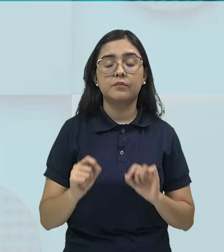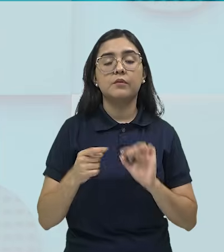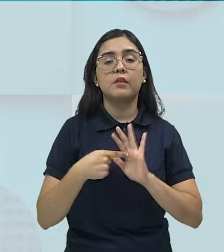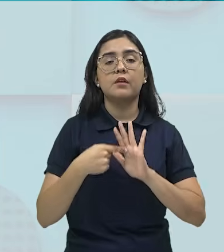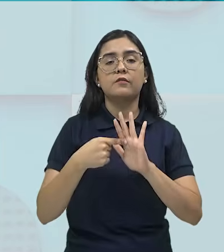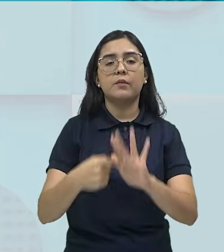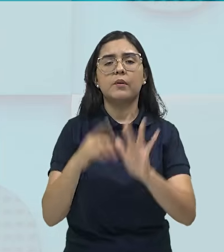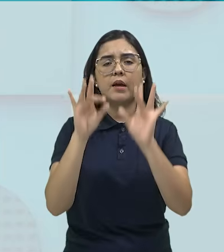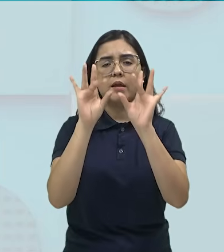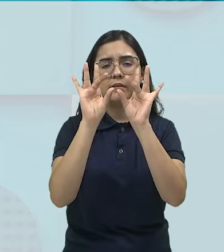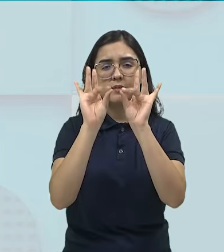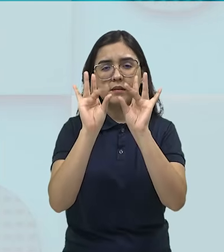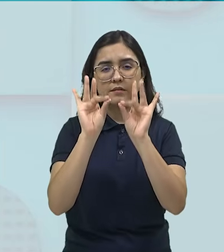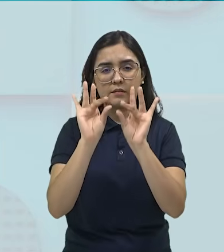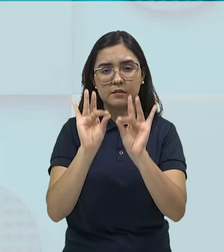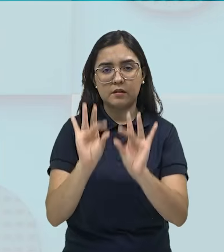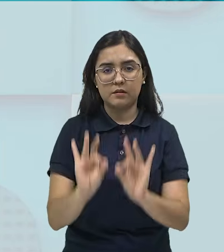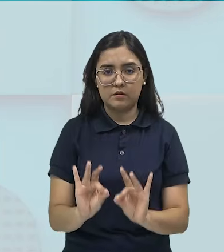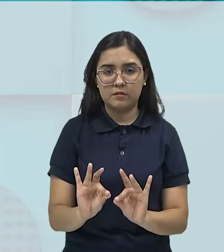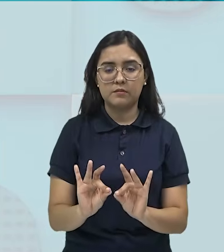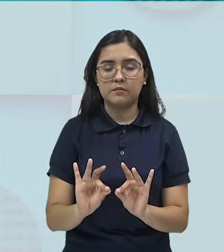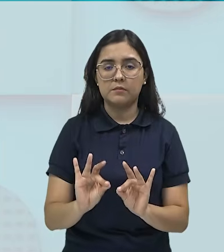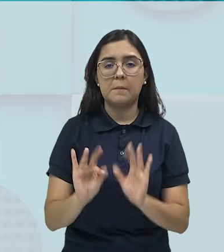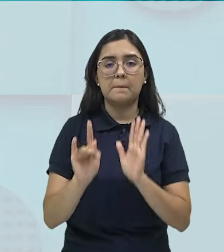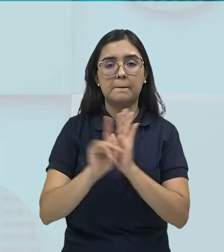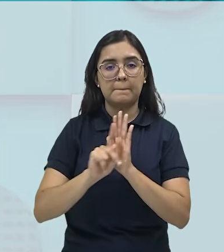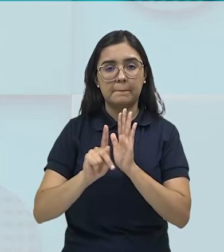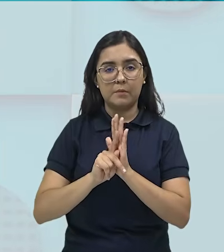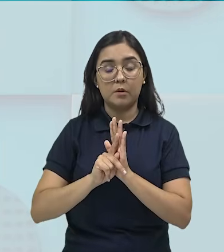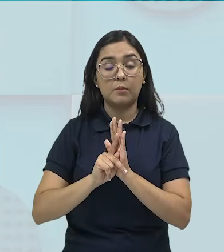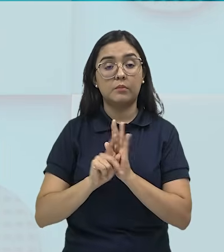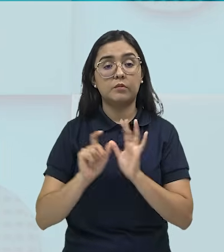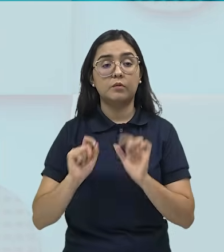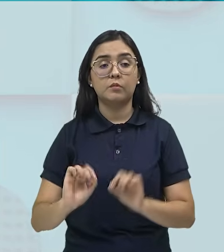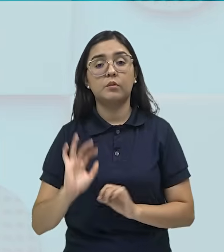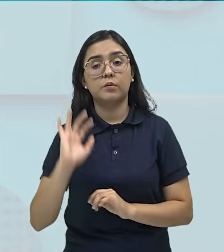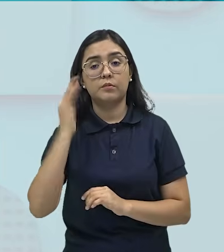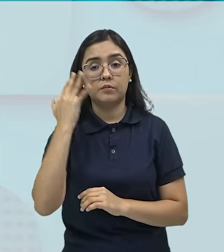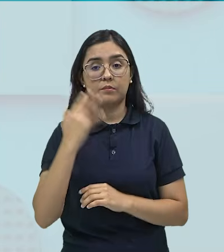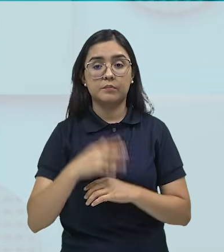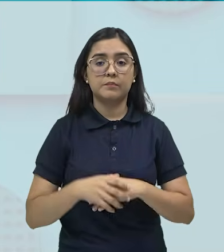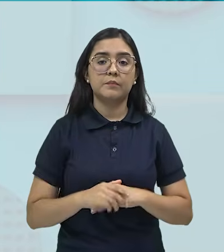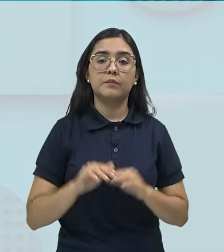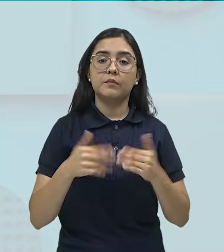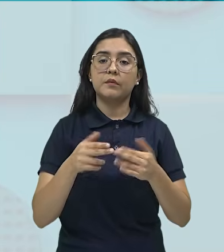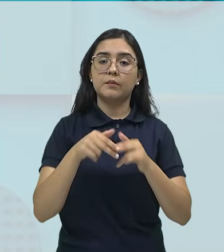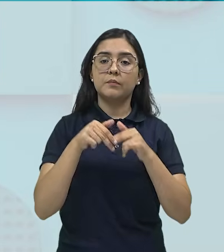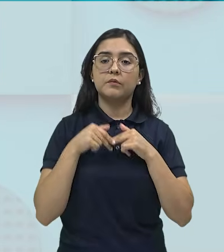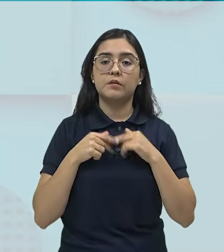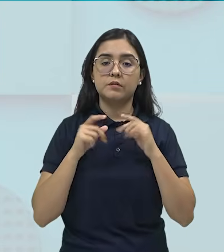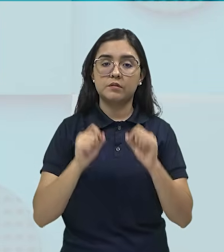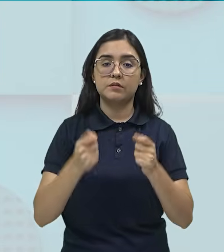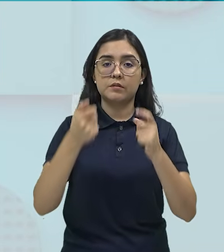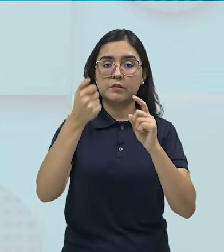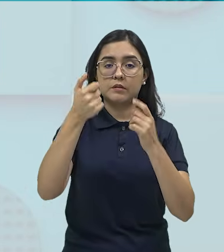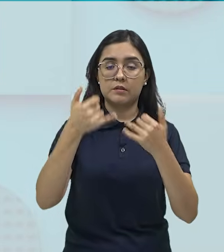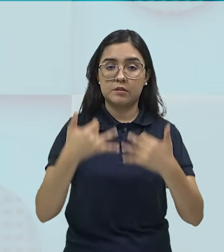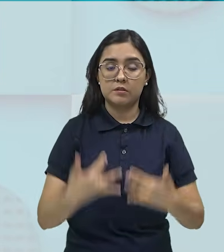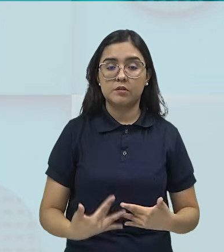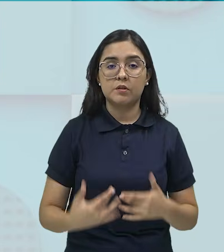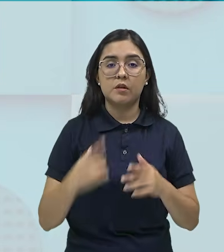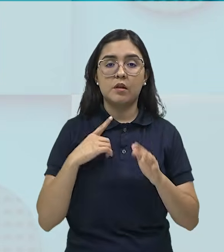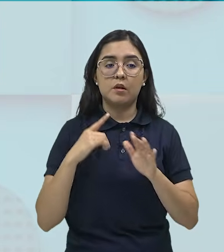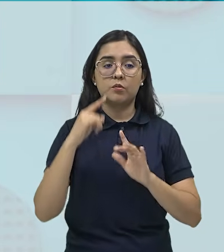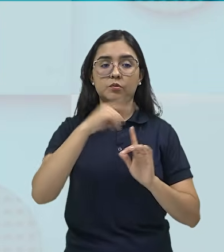as minúcias, os detalhes, né, daquilo que ocorreu. Então, por isso a descrição é o tipo textual